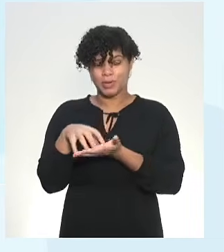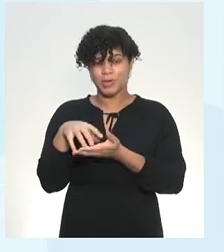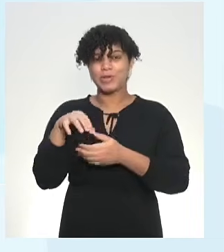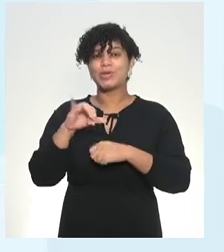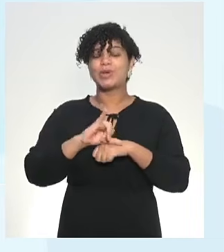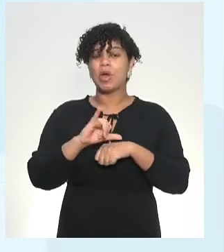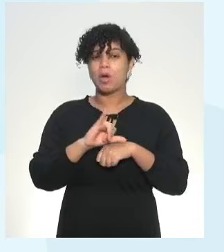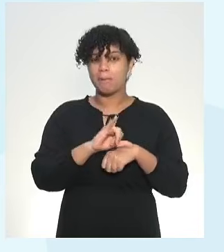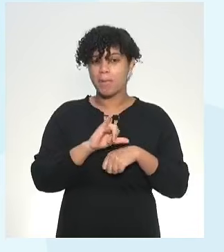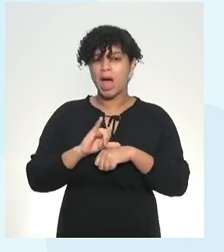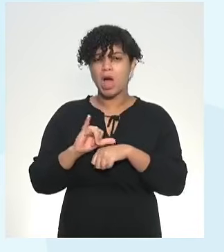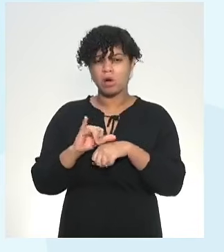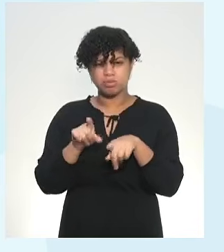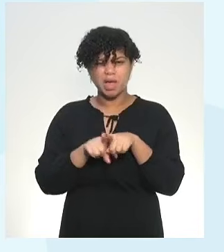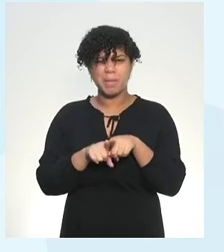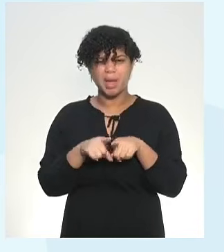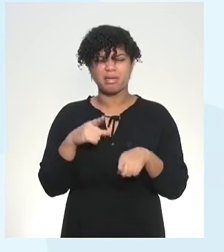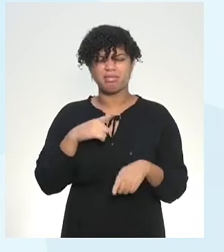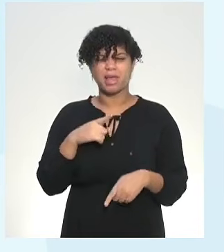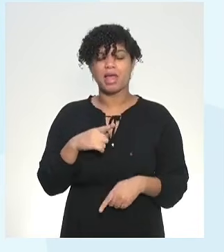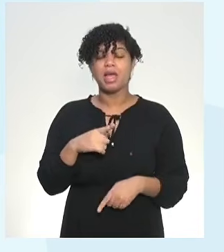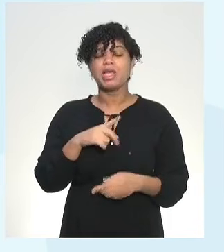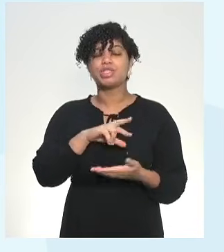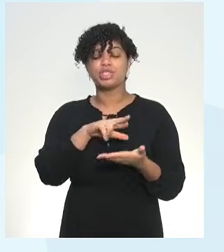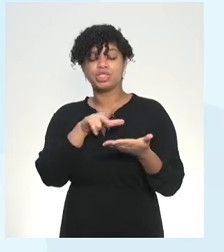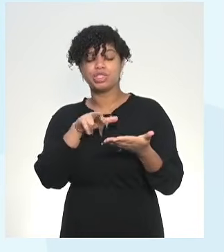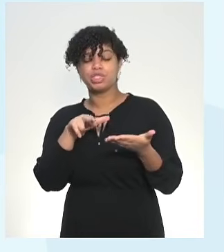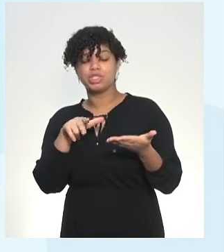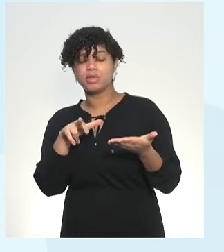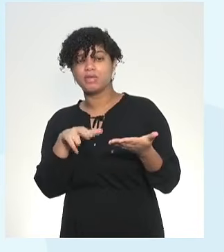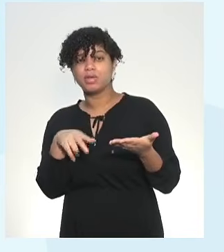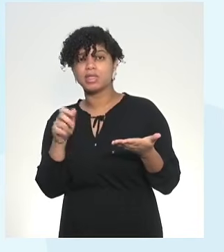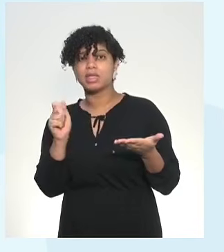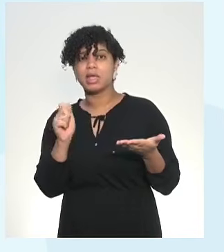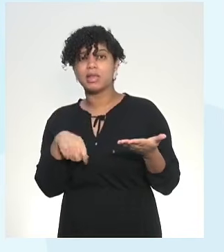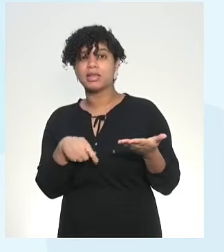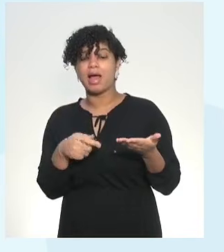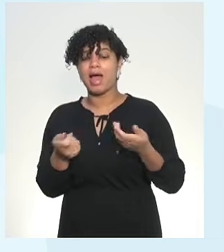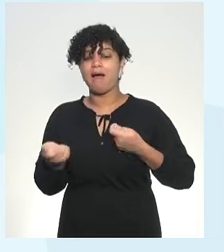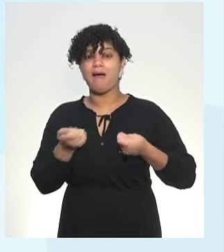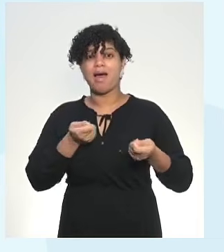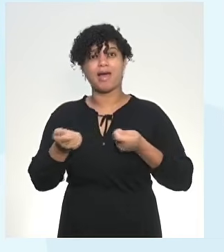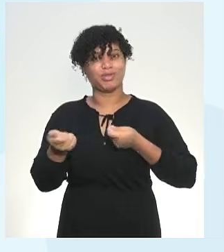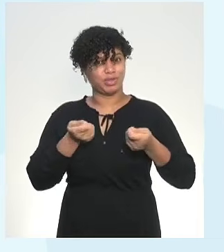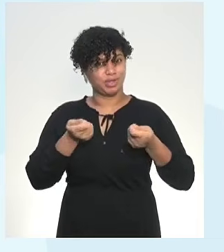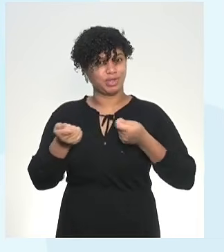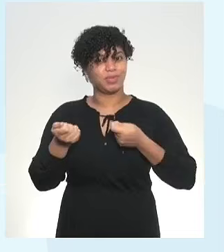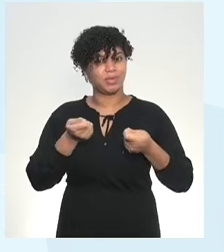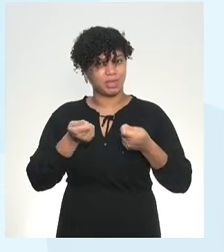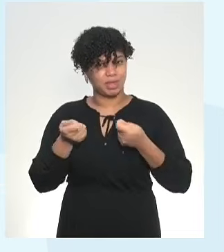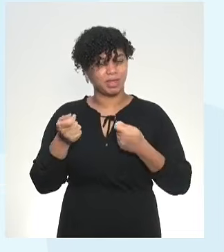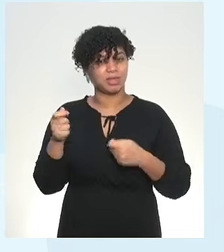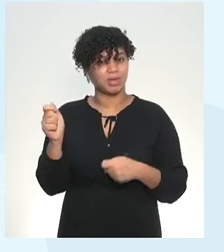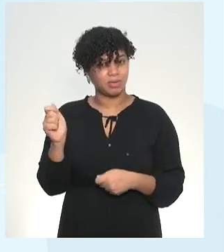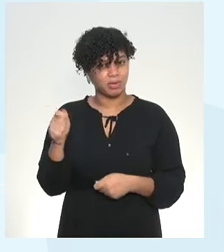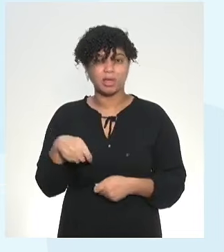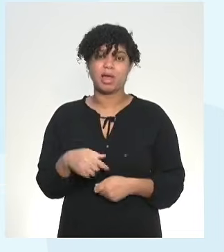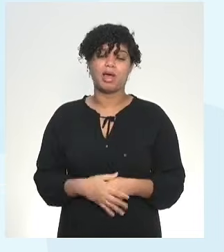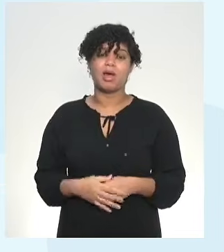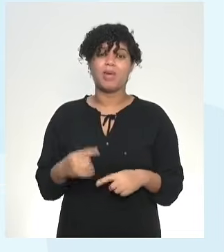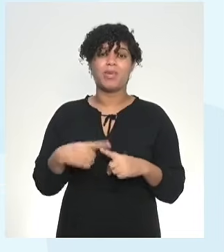aí forma as regiões administrativas para centralizar a administração dessas cidades, porque